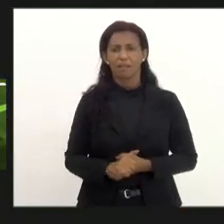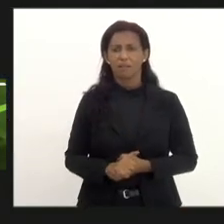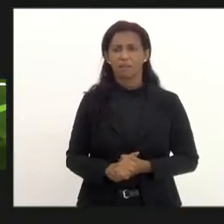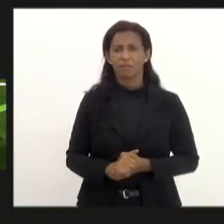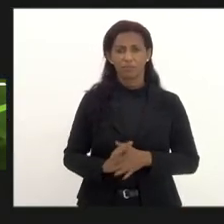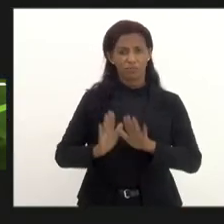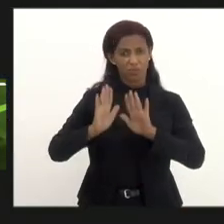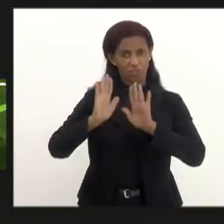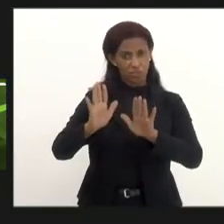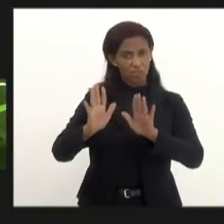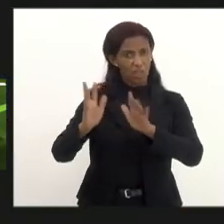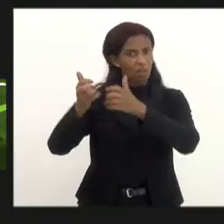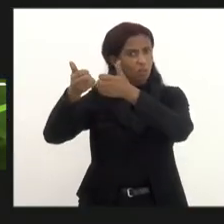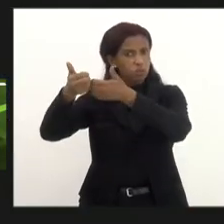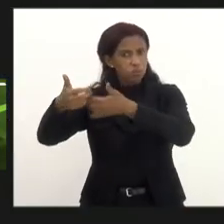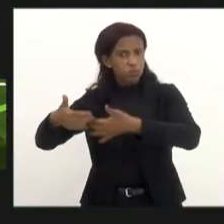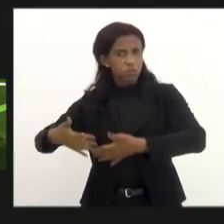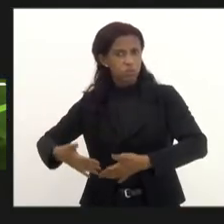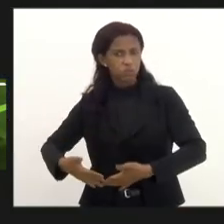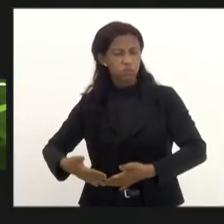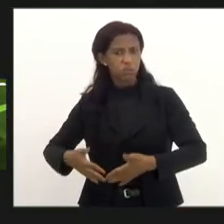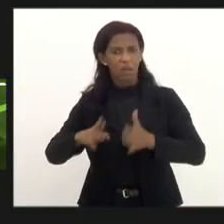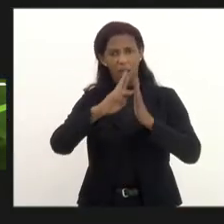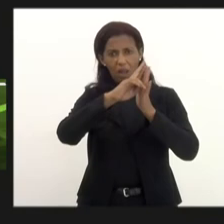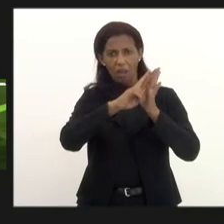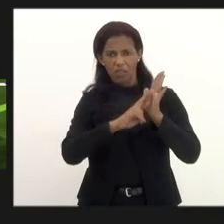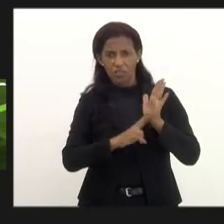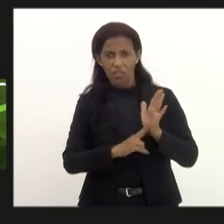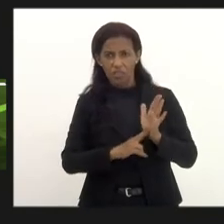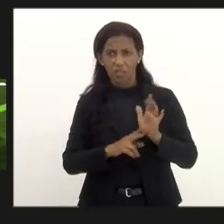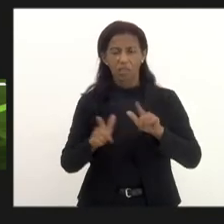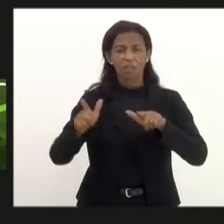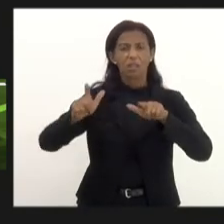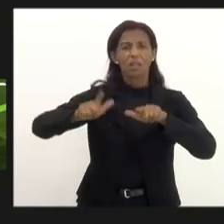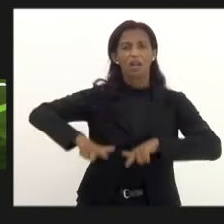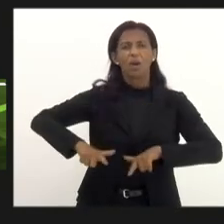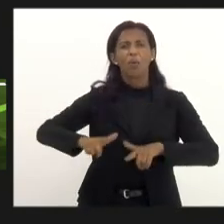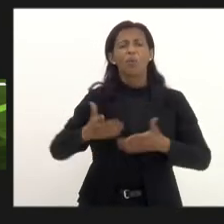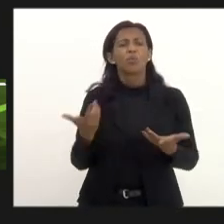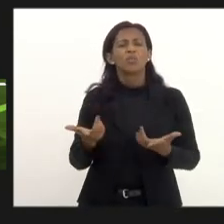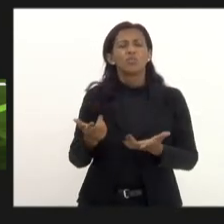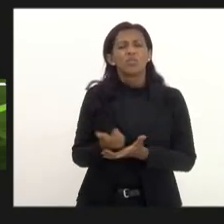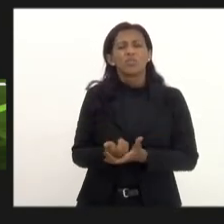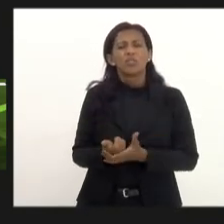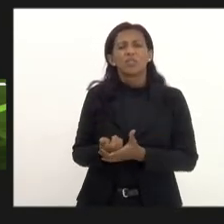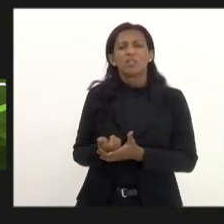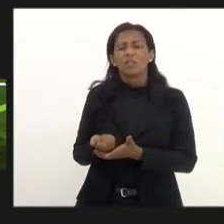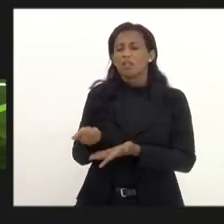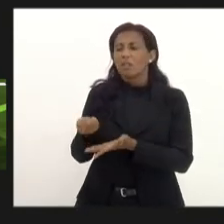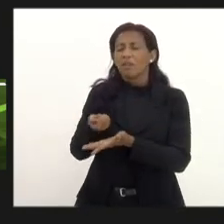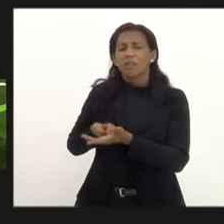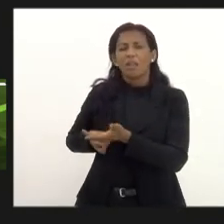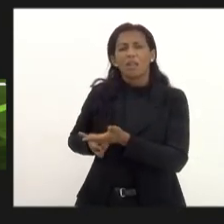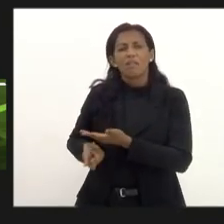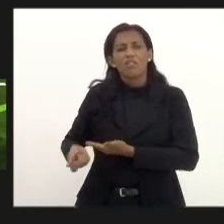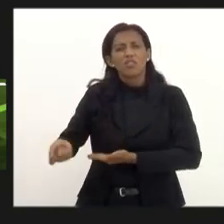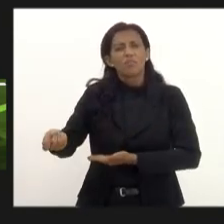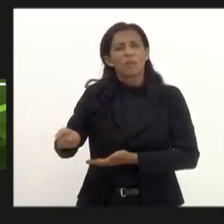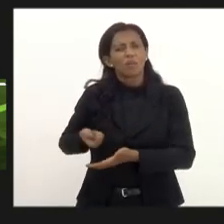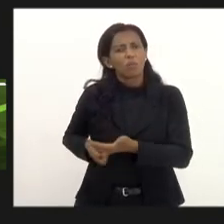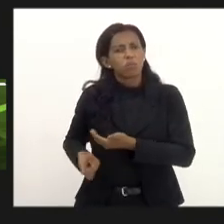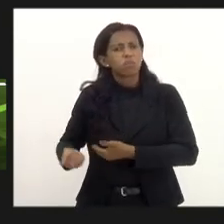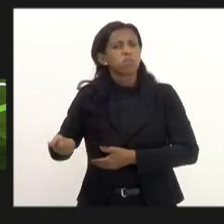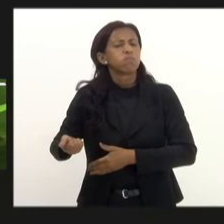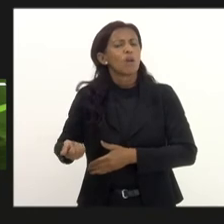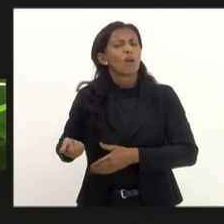Se já foram definidas as regras, né, onde é que os waivers vão ser investidos, porque